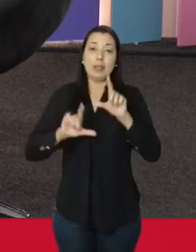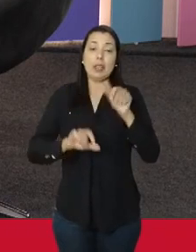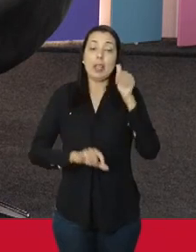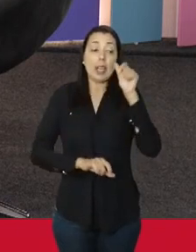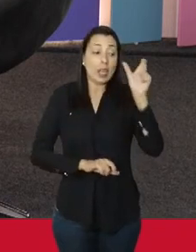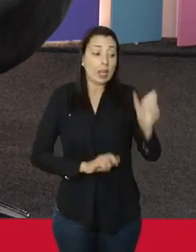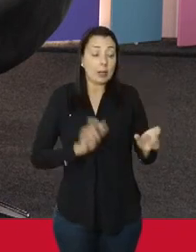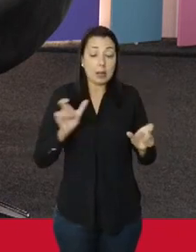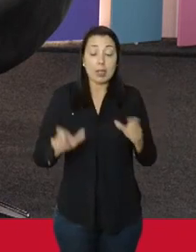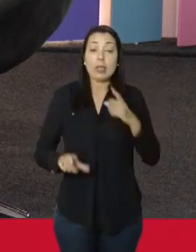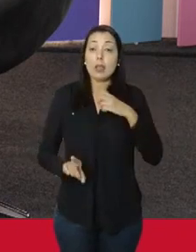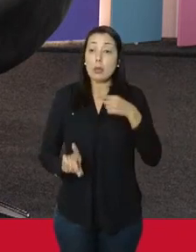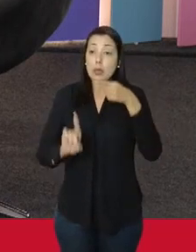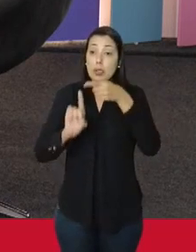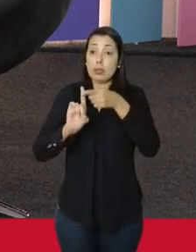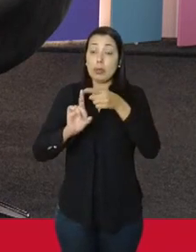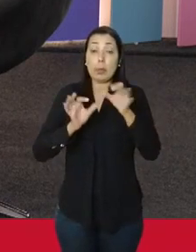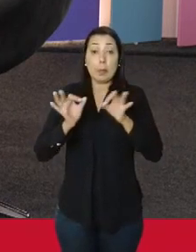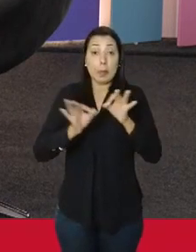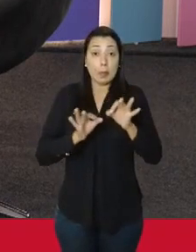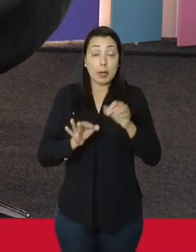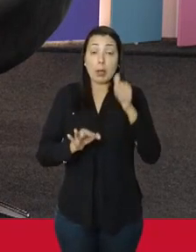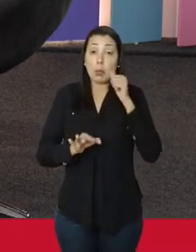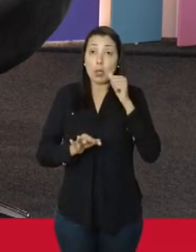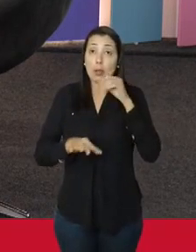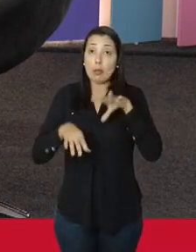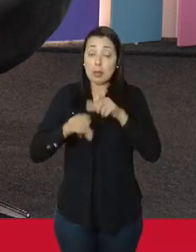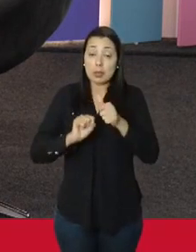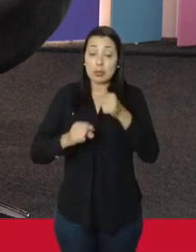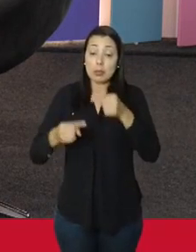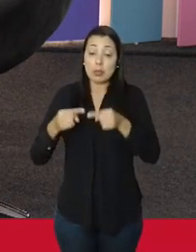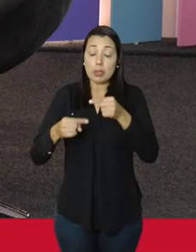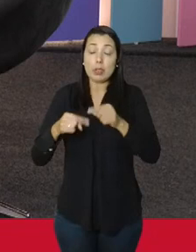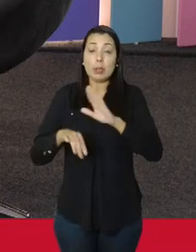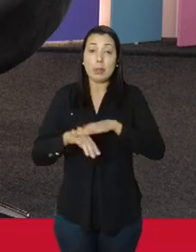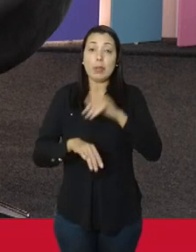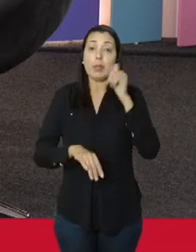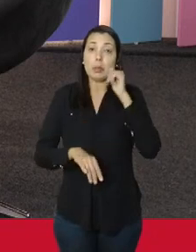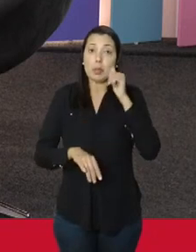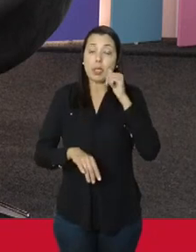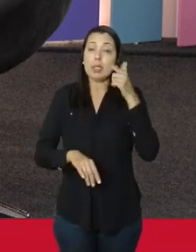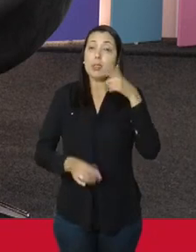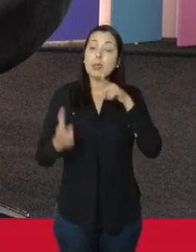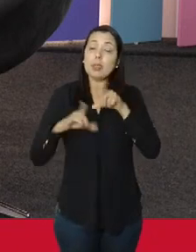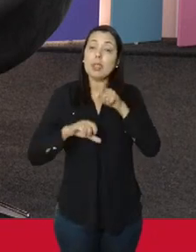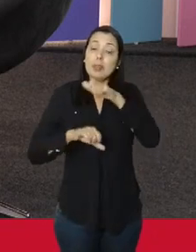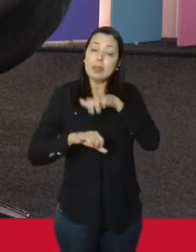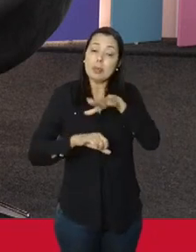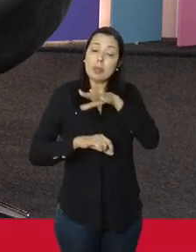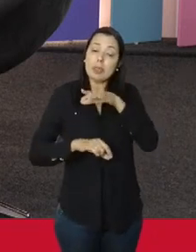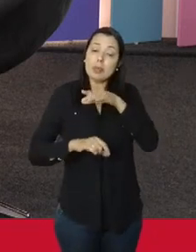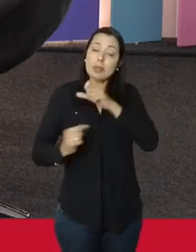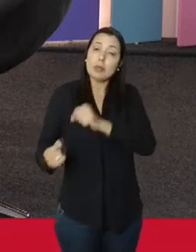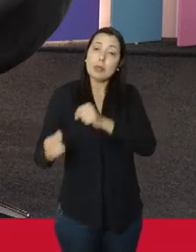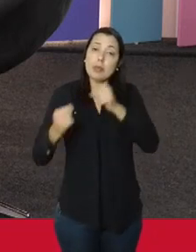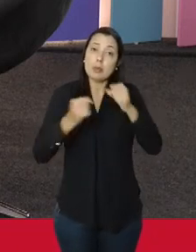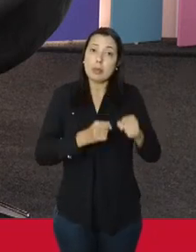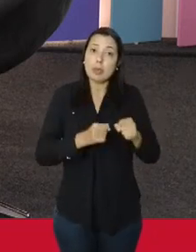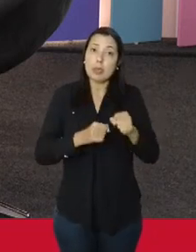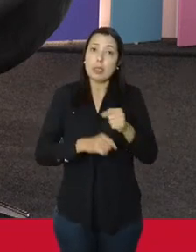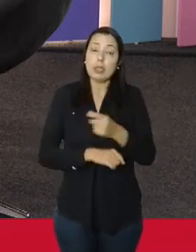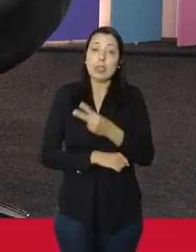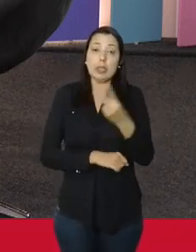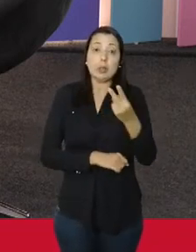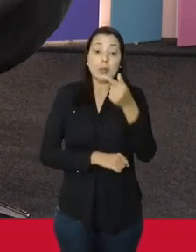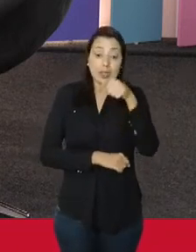com o objetivo preparar mulheres para a formação política e fazer com que mais mulheres alcancem os espaços de poder. E as